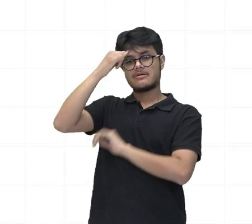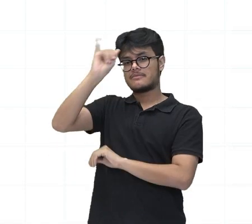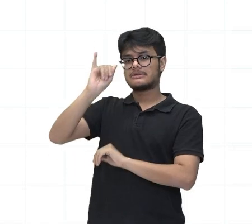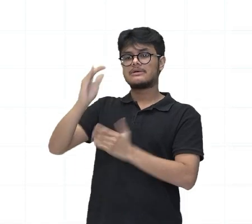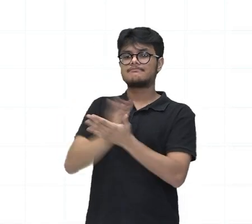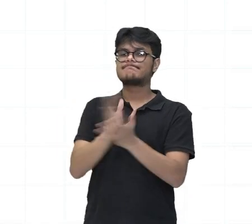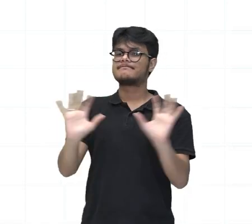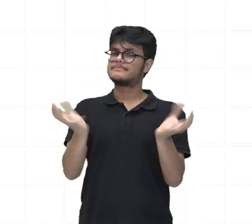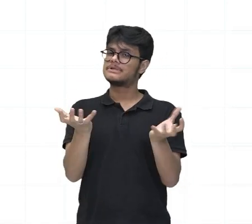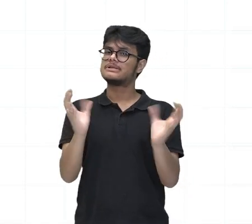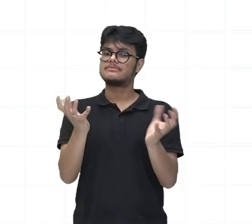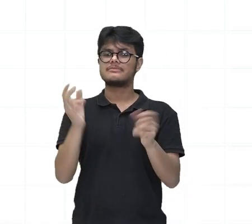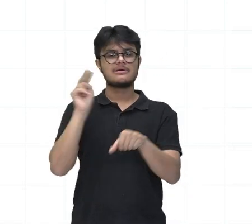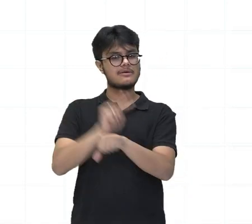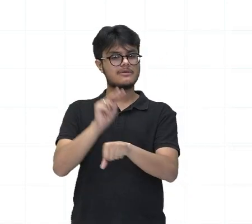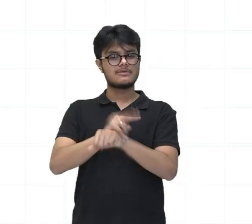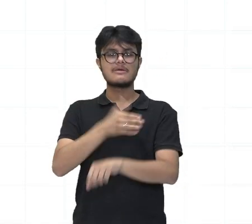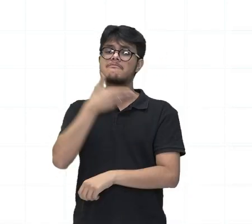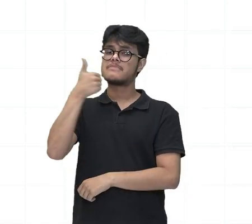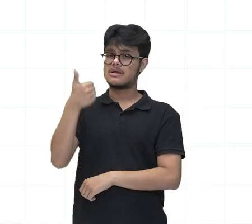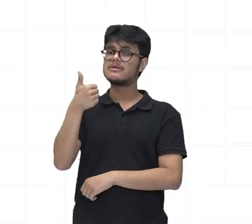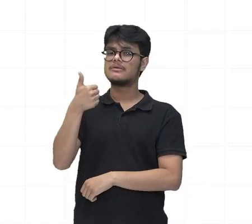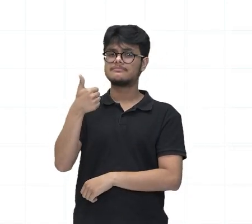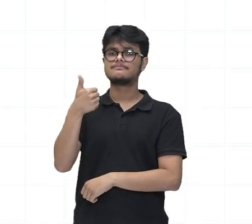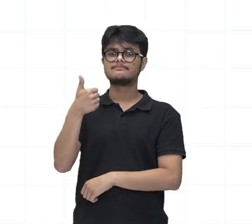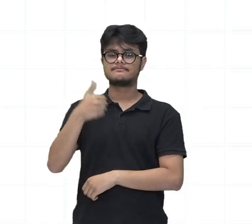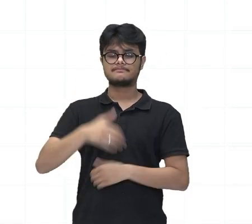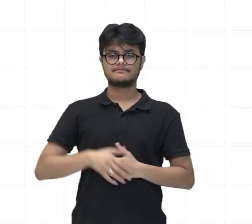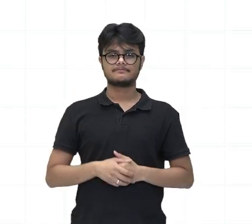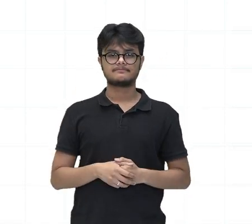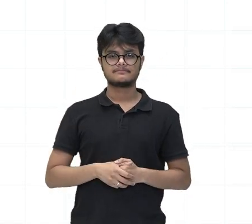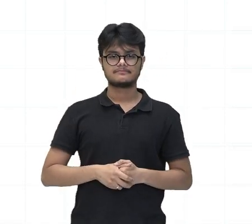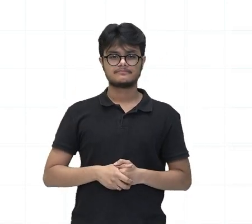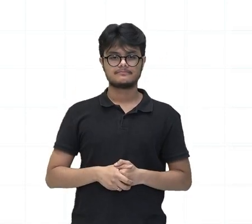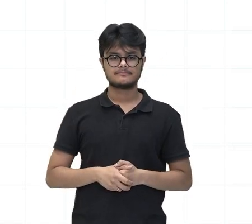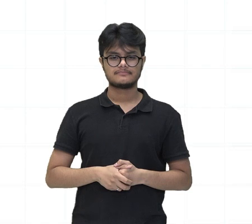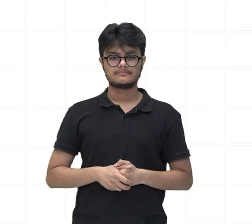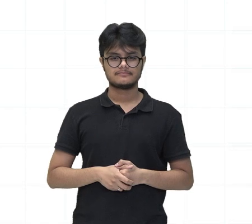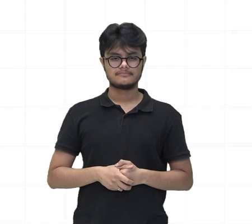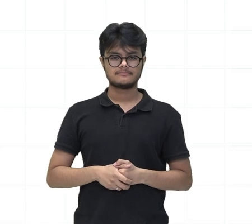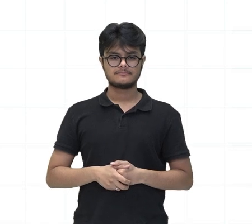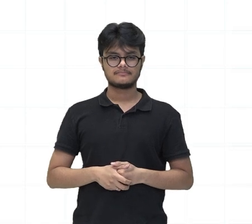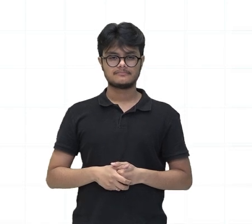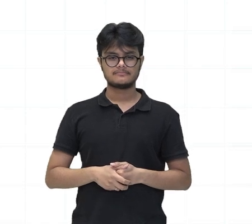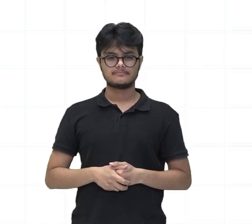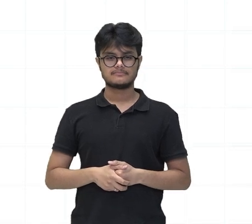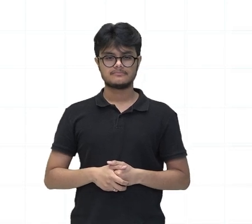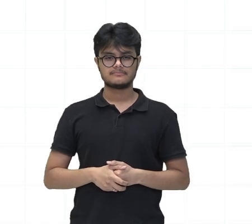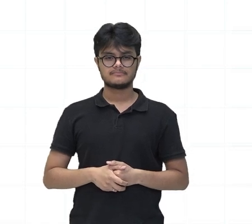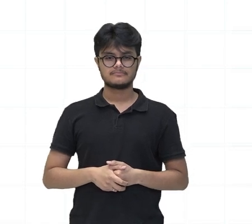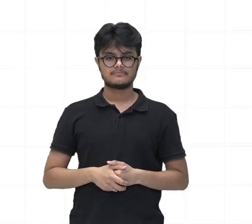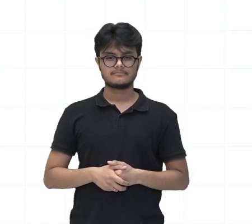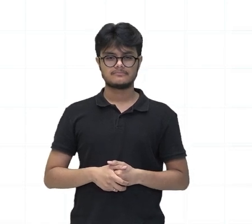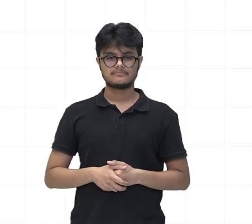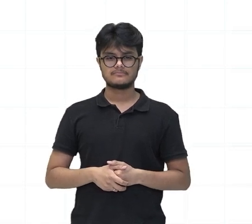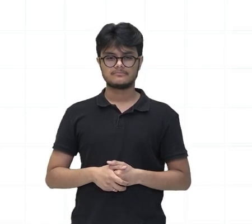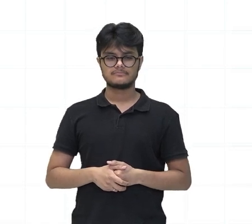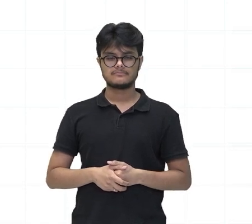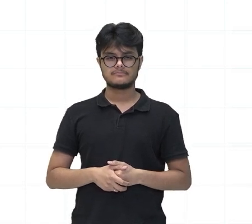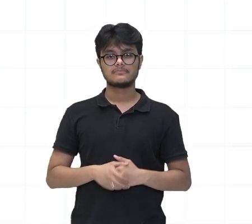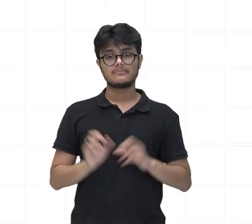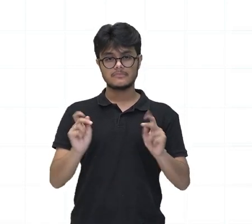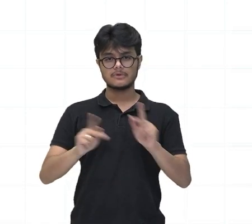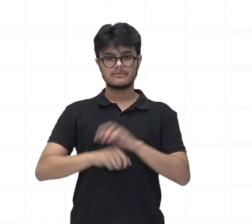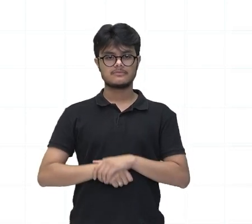a conservação e sustentabilidade desses ambientes e mitigar esses espaços, esses impactos.